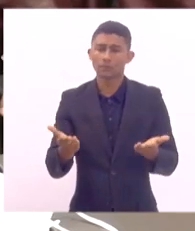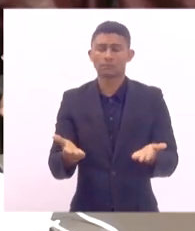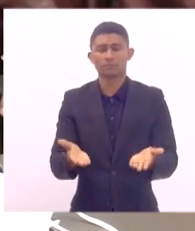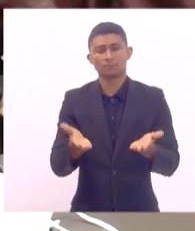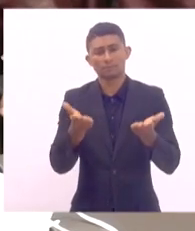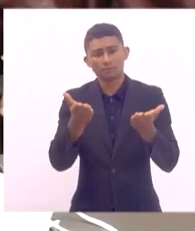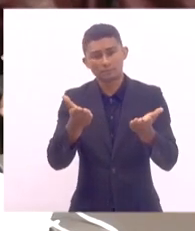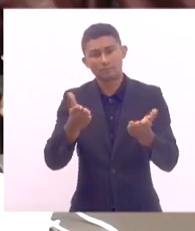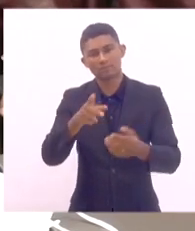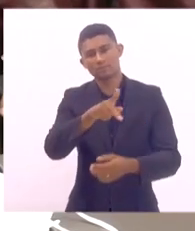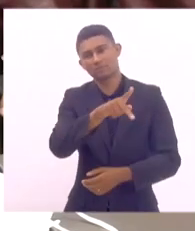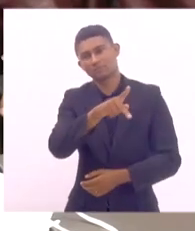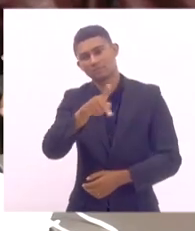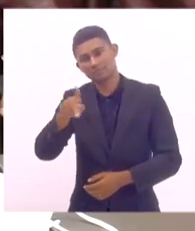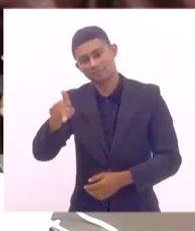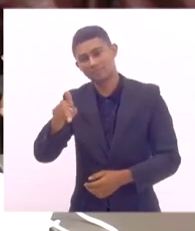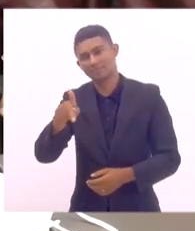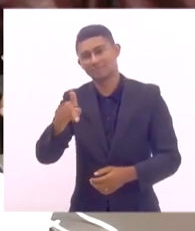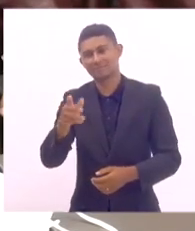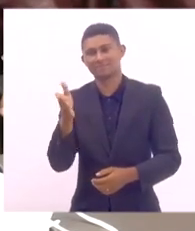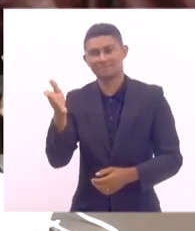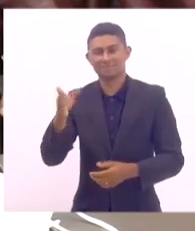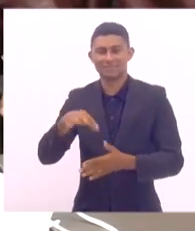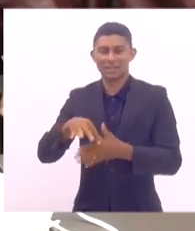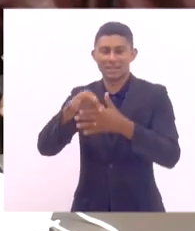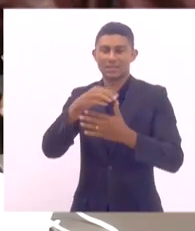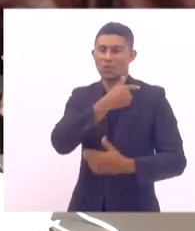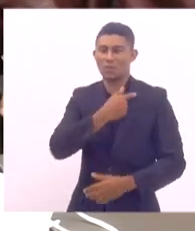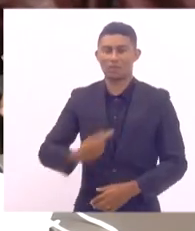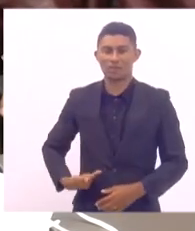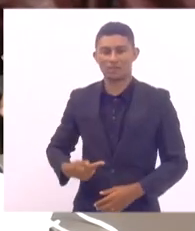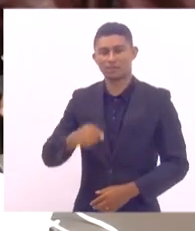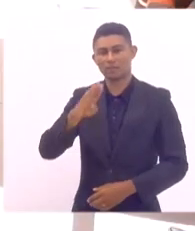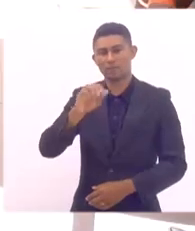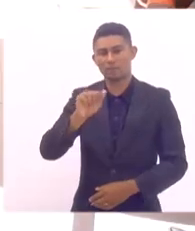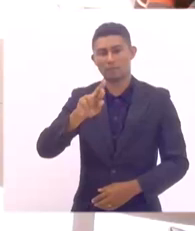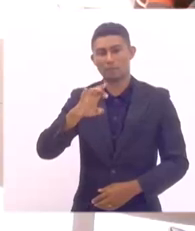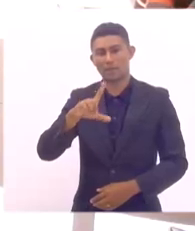presidente, futuro presidente da CCJ e líder do governo, deputado Bacelar. Tudo bem, prefeitão?